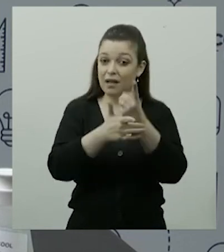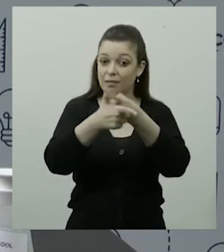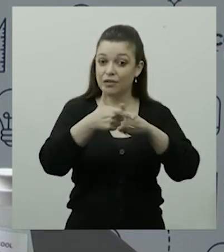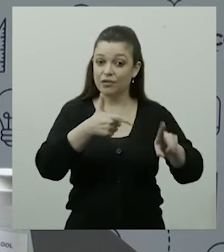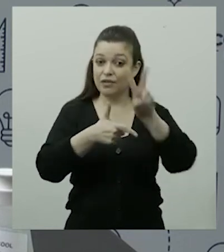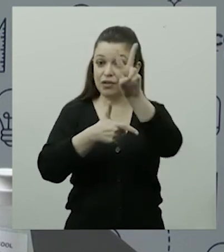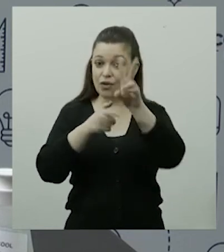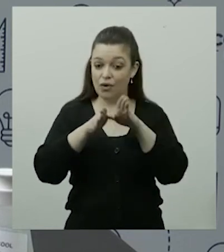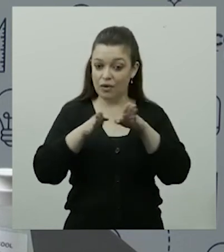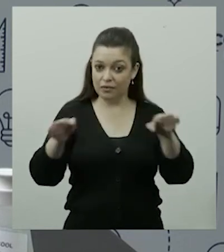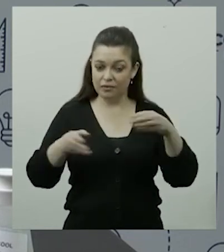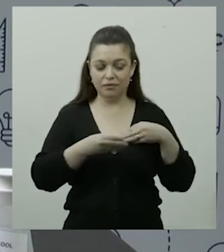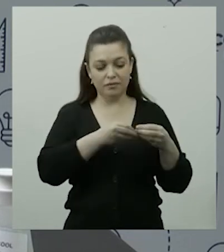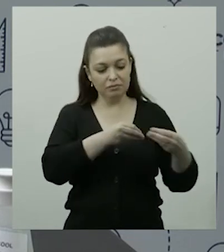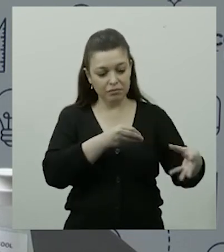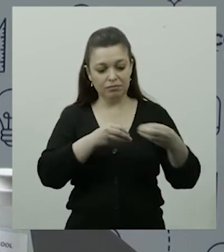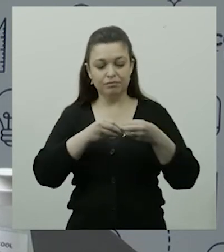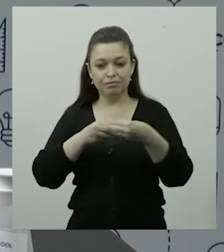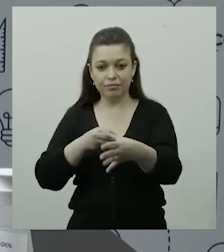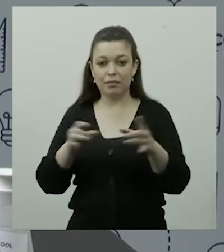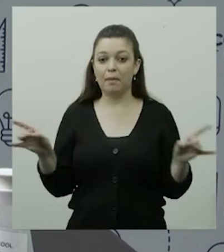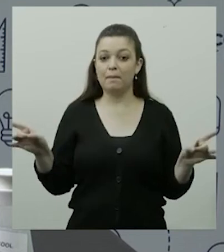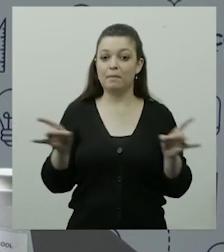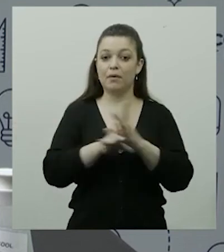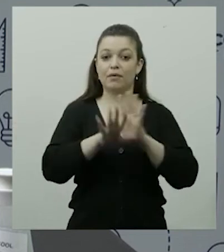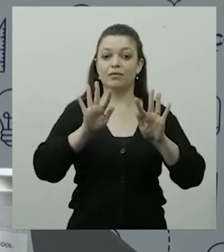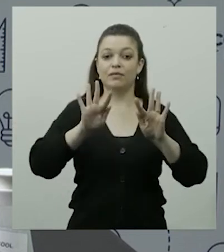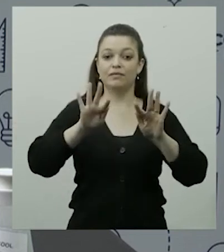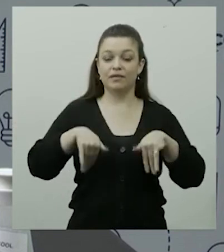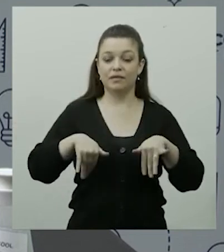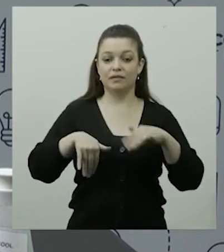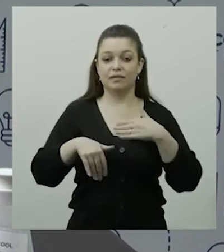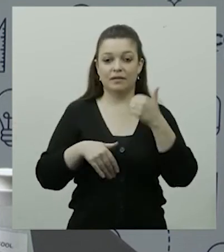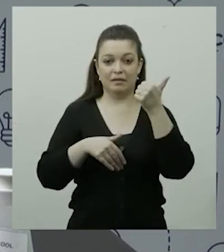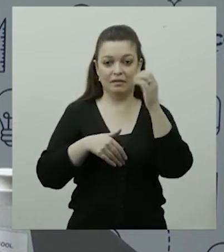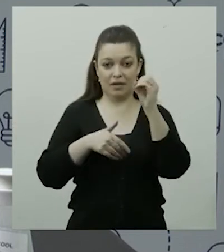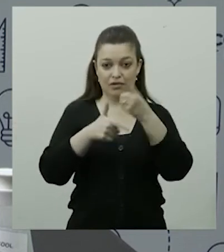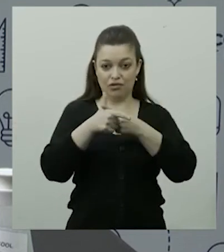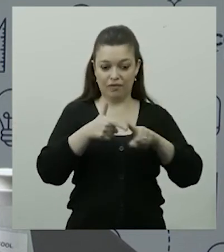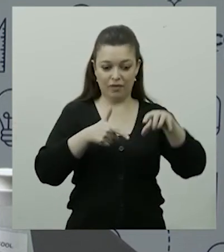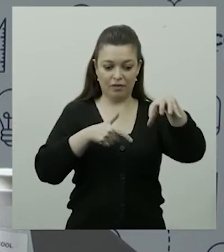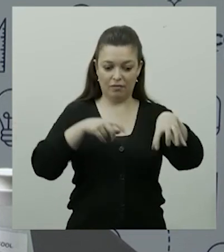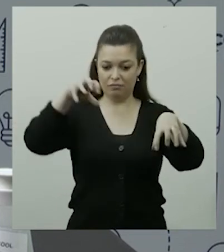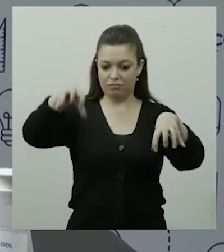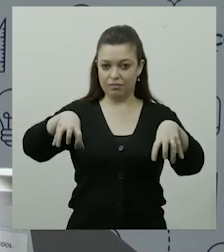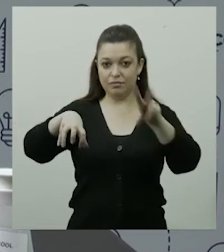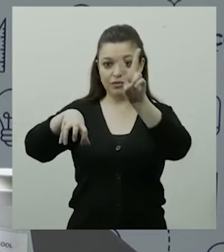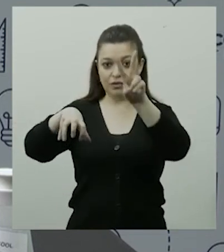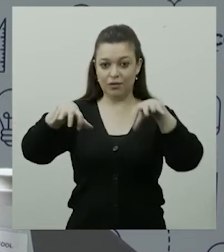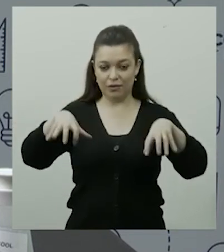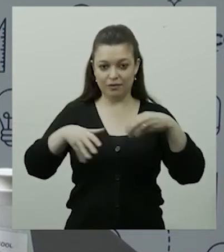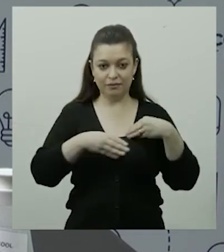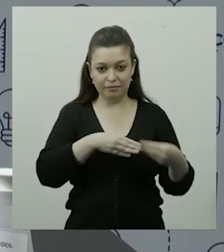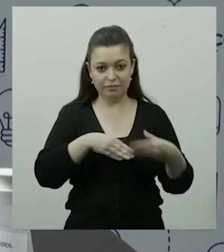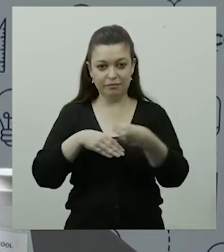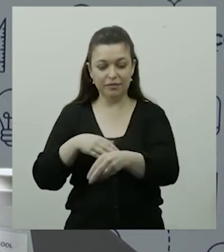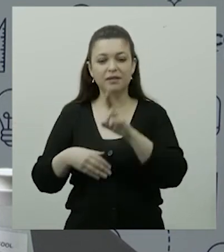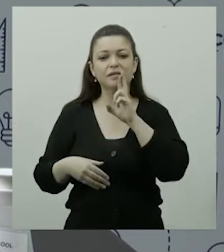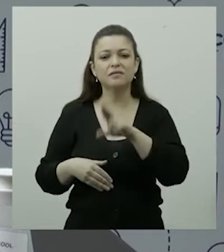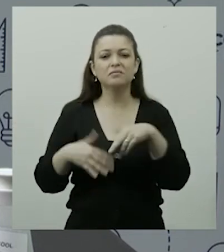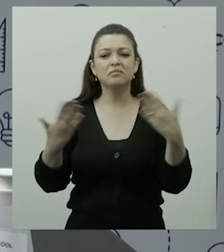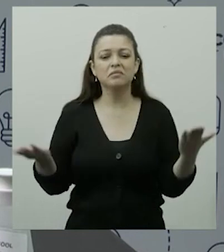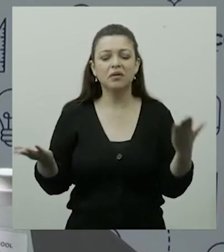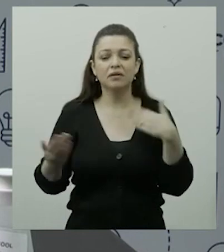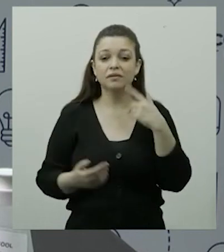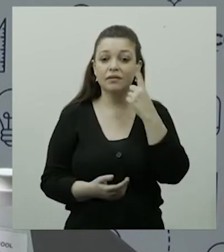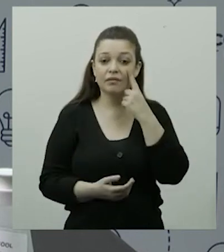aqui e aqui. Dividiu 10 por 2. Quanto será que é o resultado? Vamos conferir aqui?